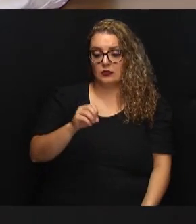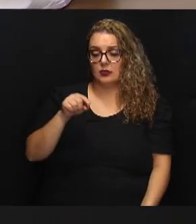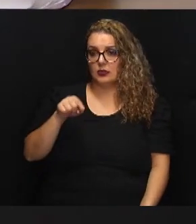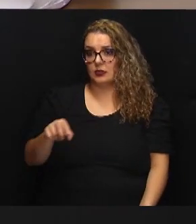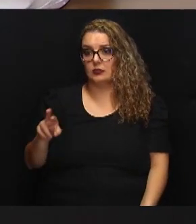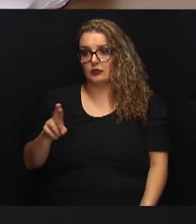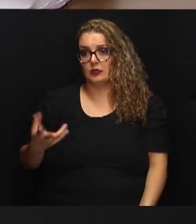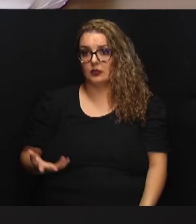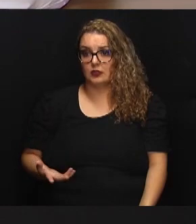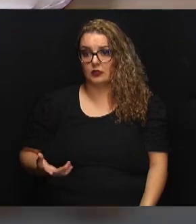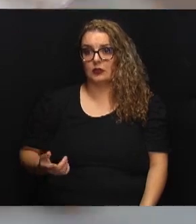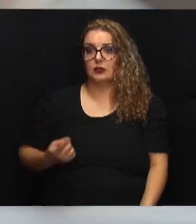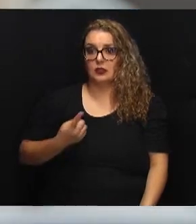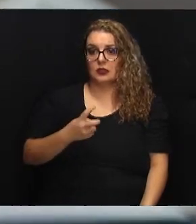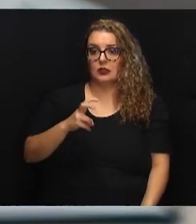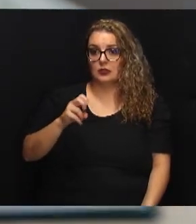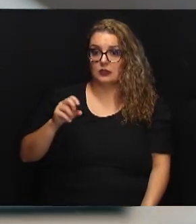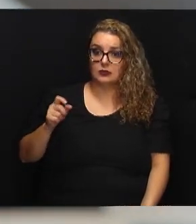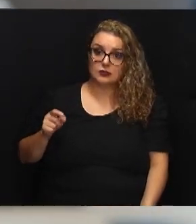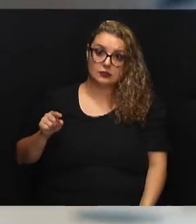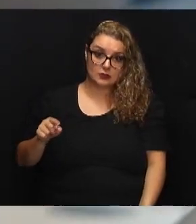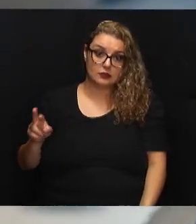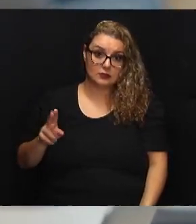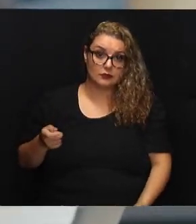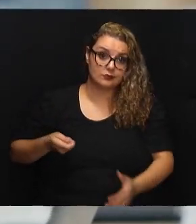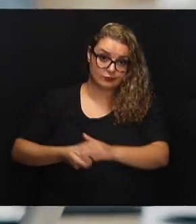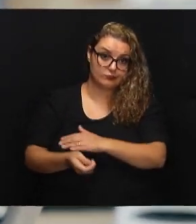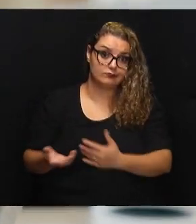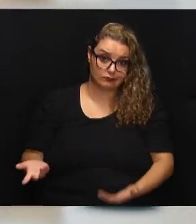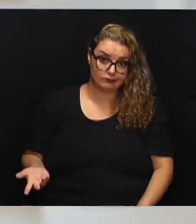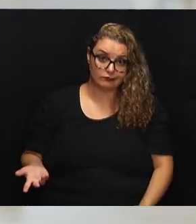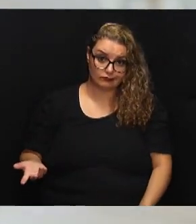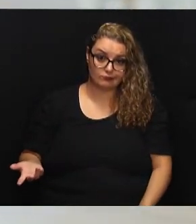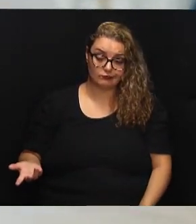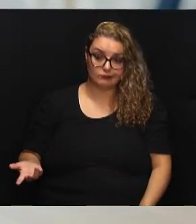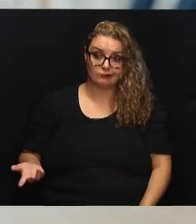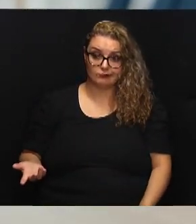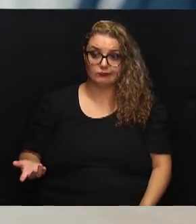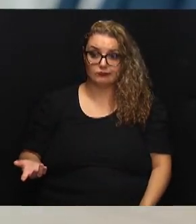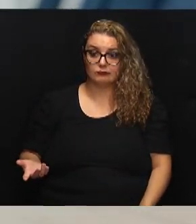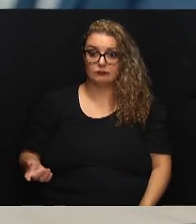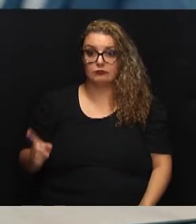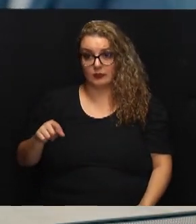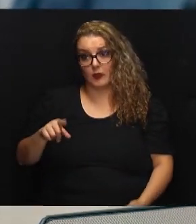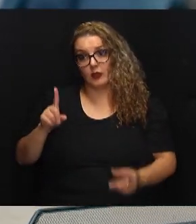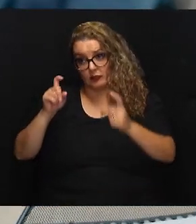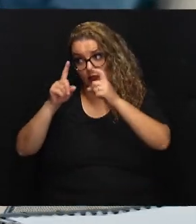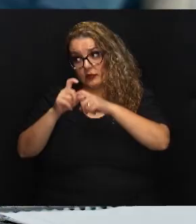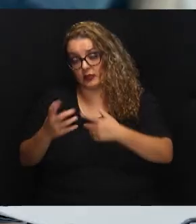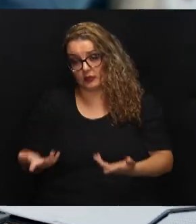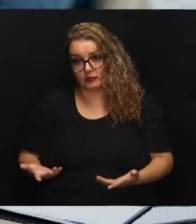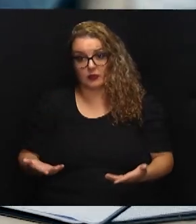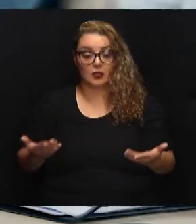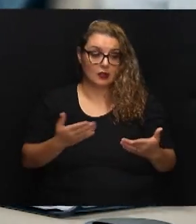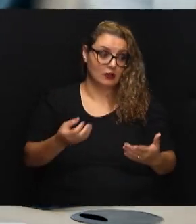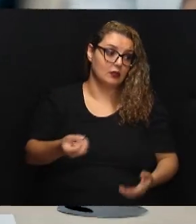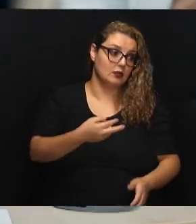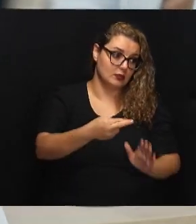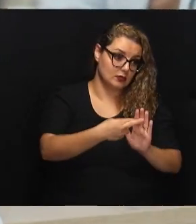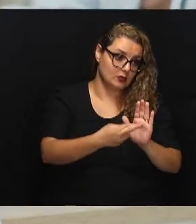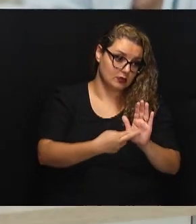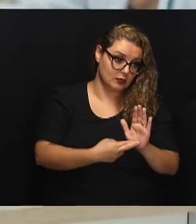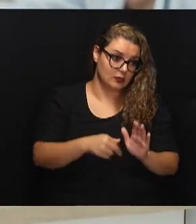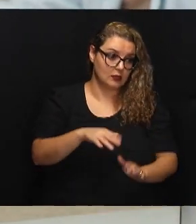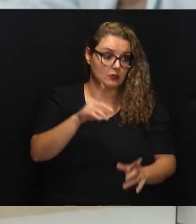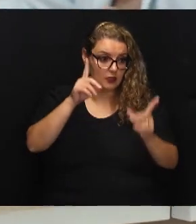5, 15, 150 mil, tem que ter 150 mil para aportar. Então isso fica mais difícil, né? E aí agora com essas novas regras vai ficar mais